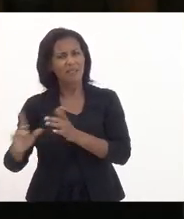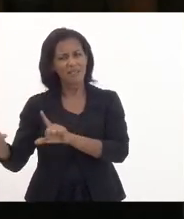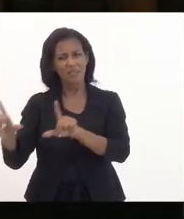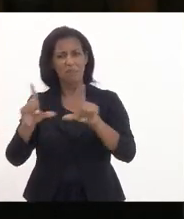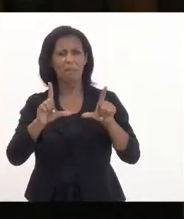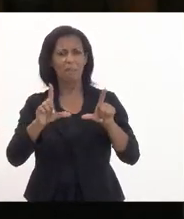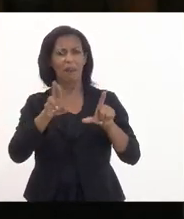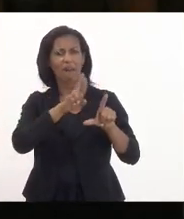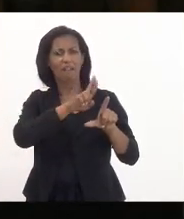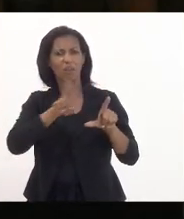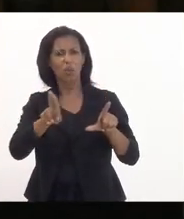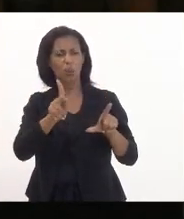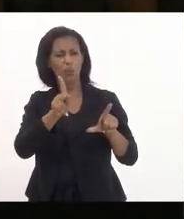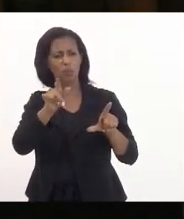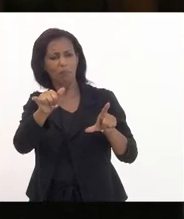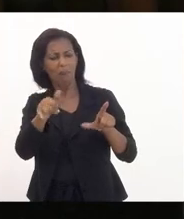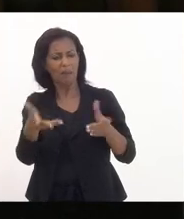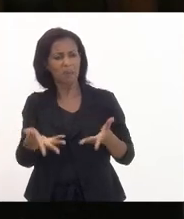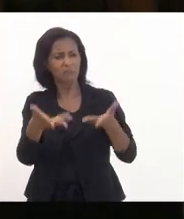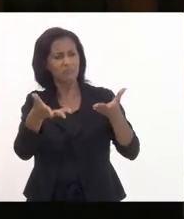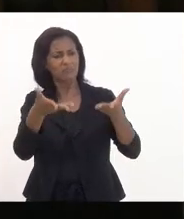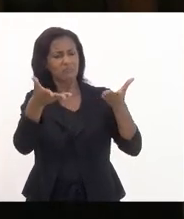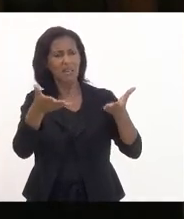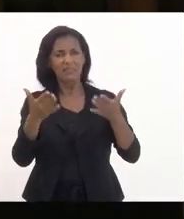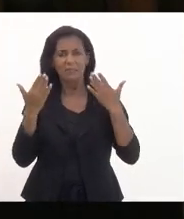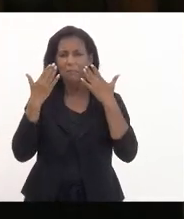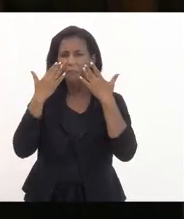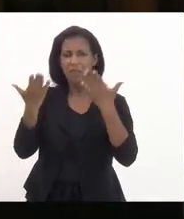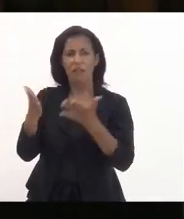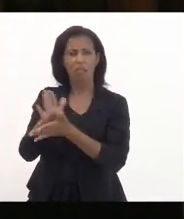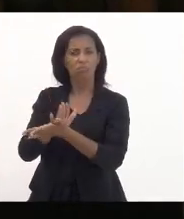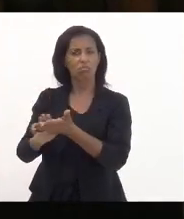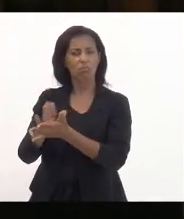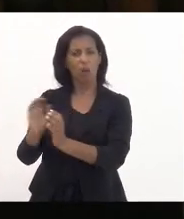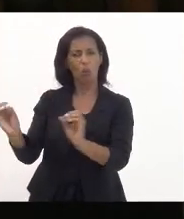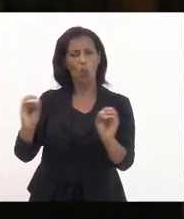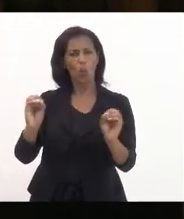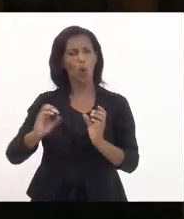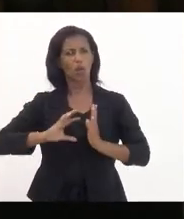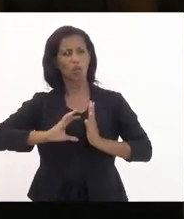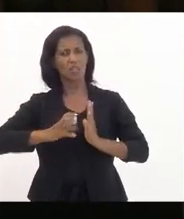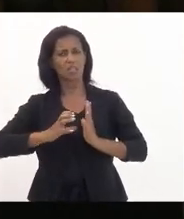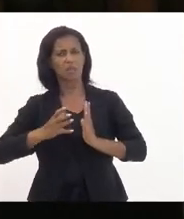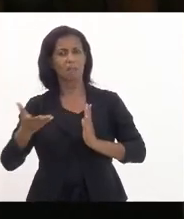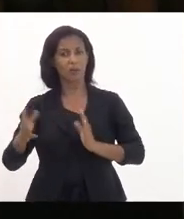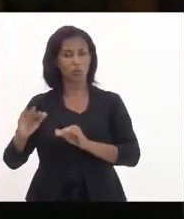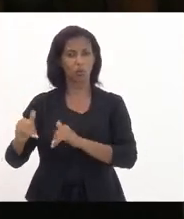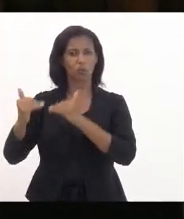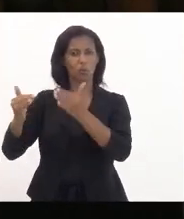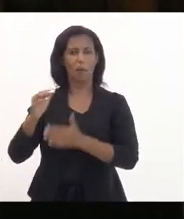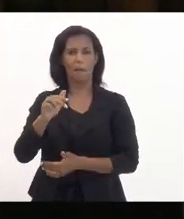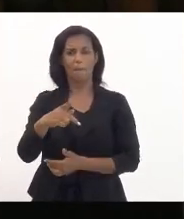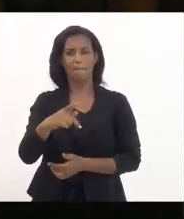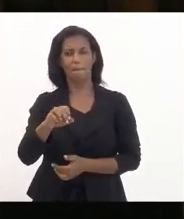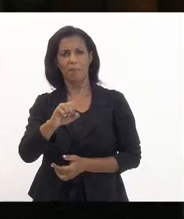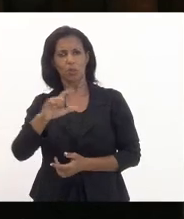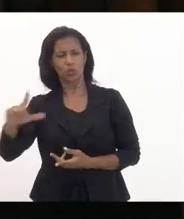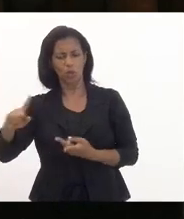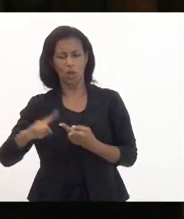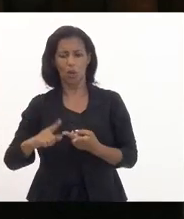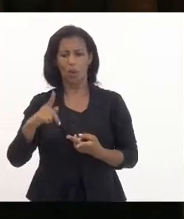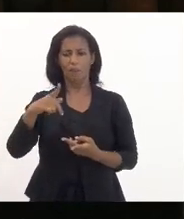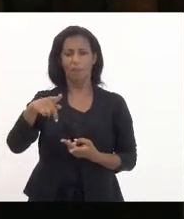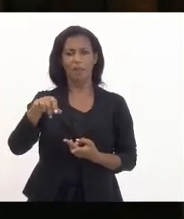em nome desse pai, não escutei nenhuma manifestação de nenhum desses partidos de esquerda, sobretudo PSOL, PSB e